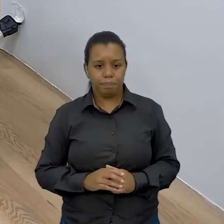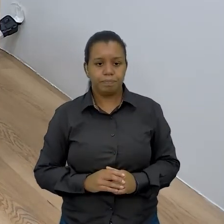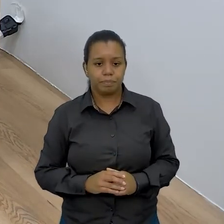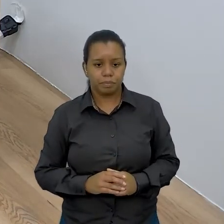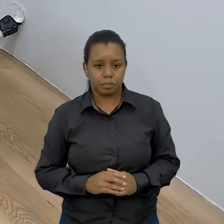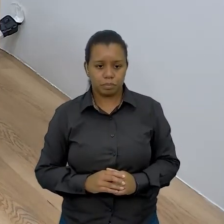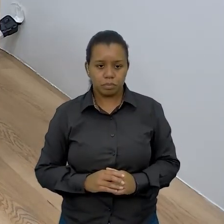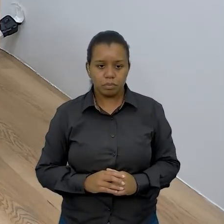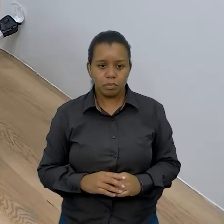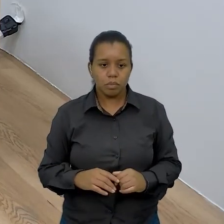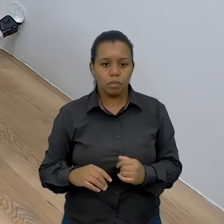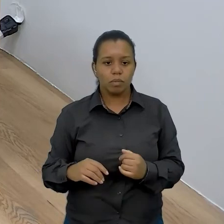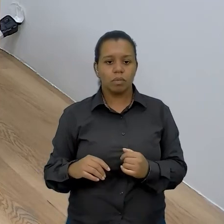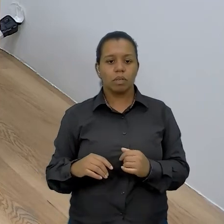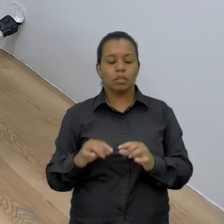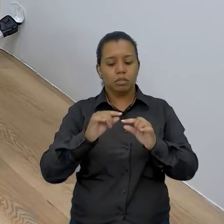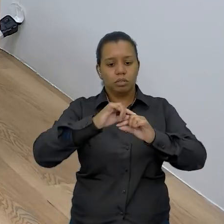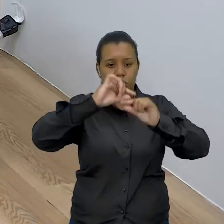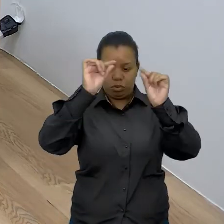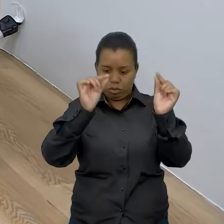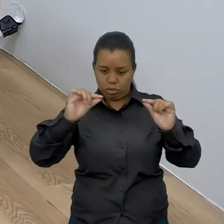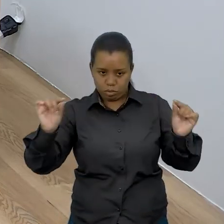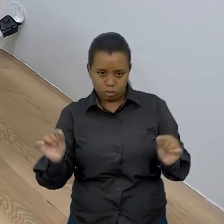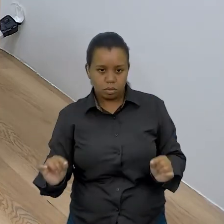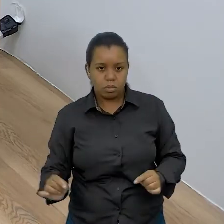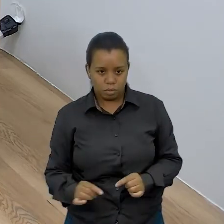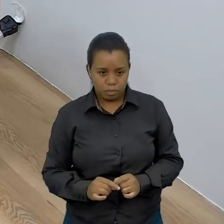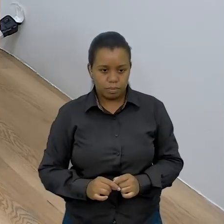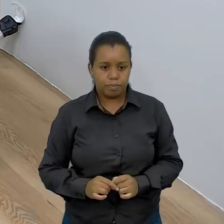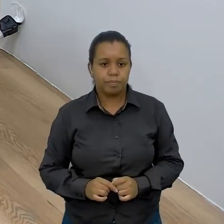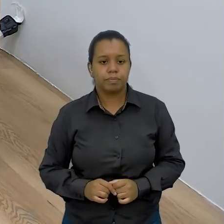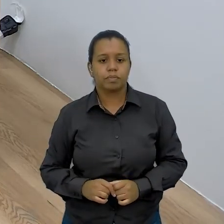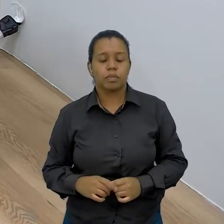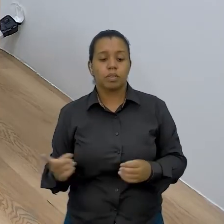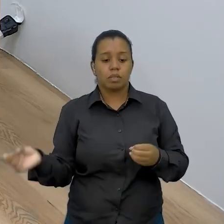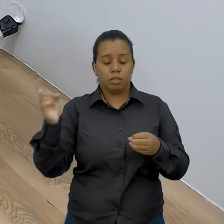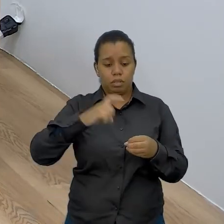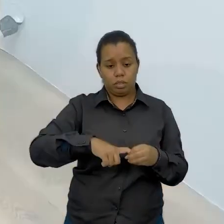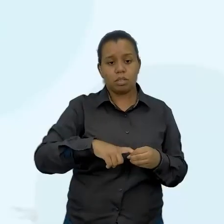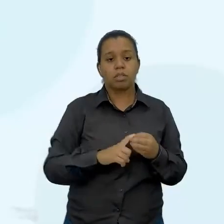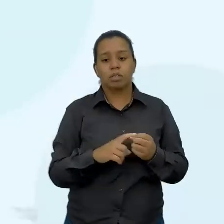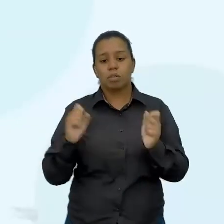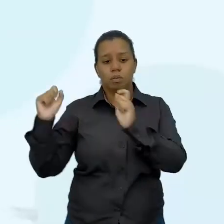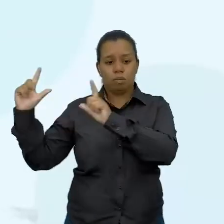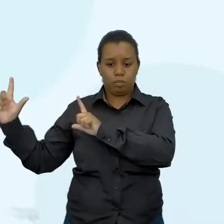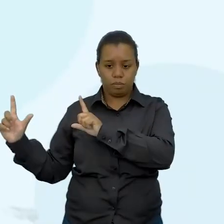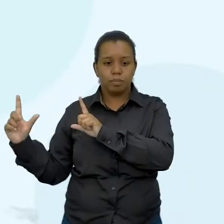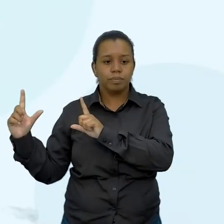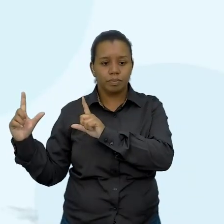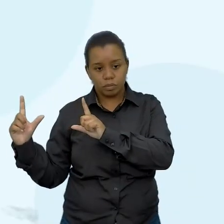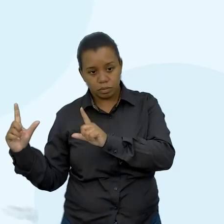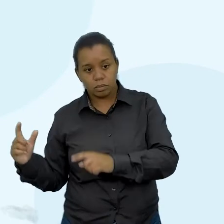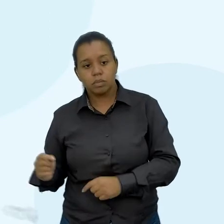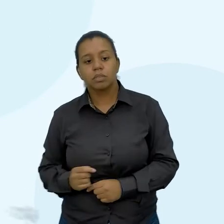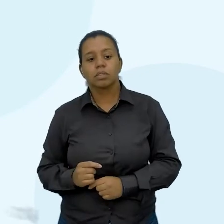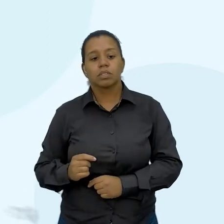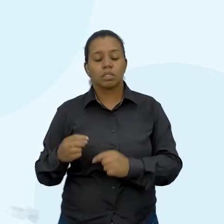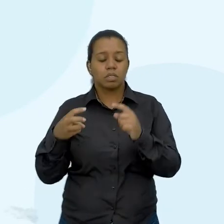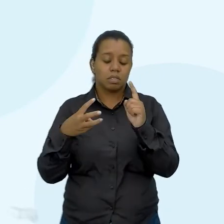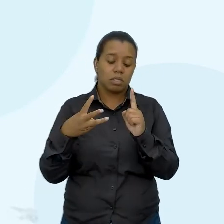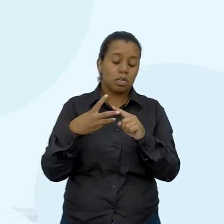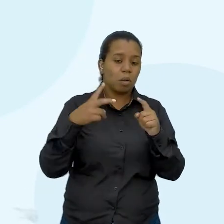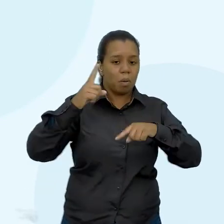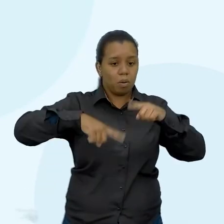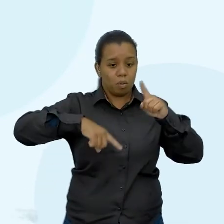dentro desses seus cabeamentos. Voltando aí para a nossa tela, outra possibilidade é quando o aparelho está com